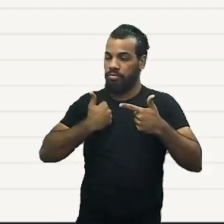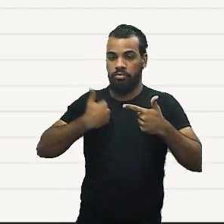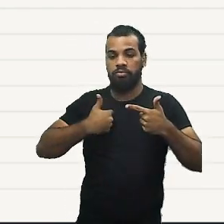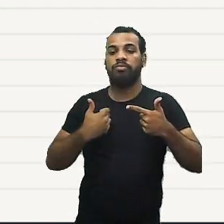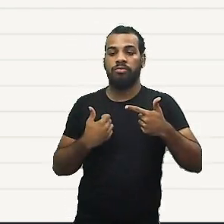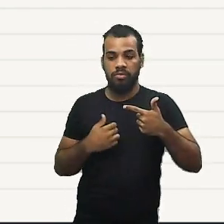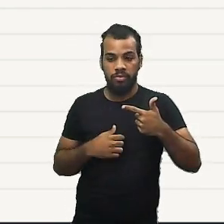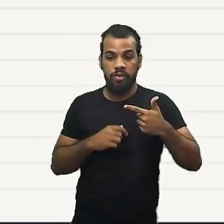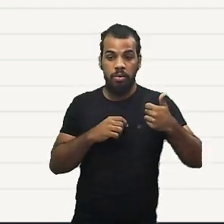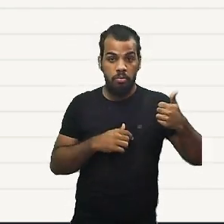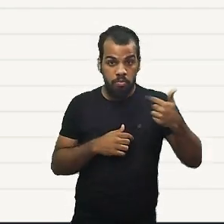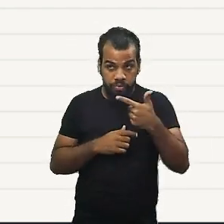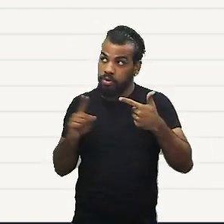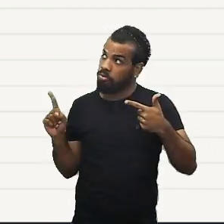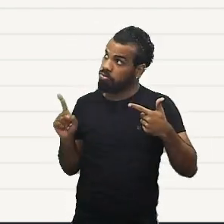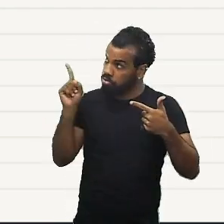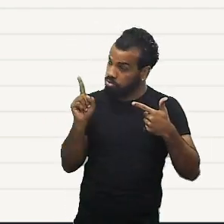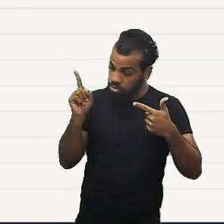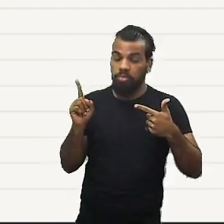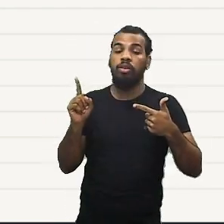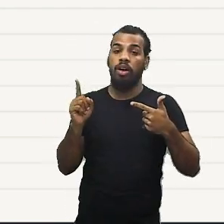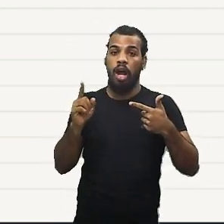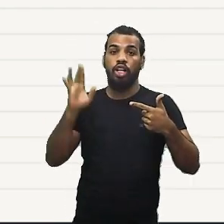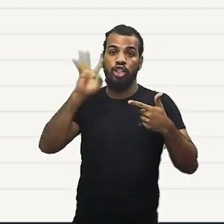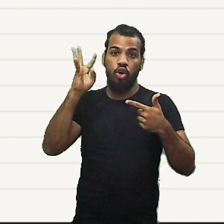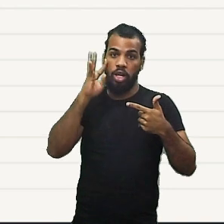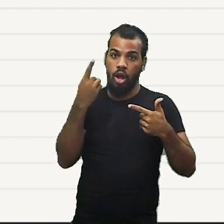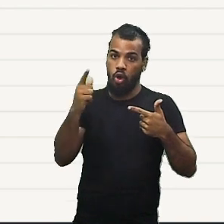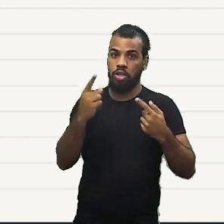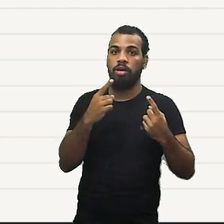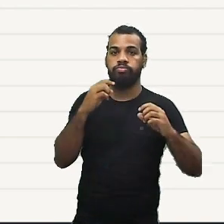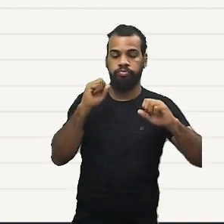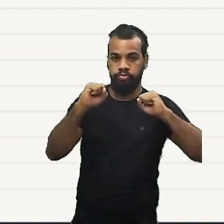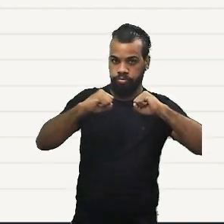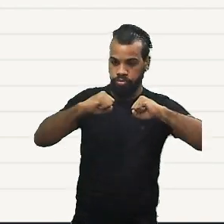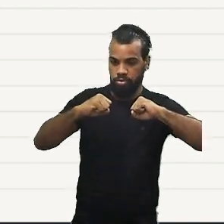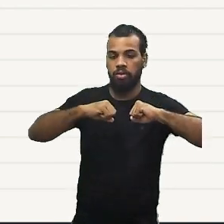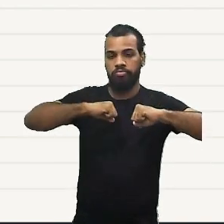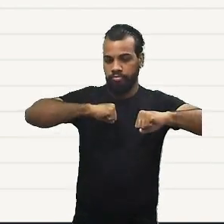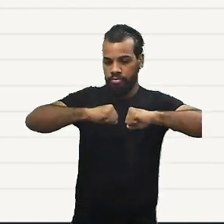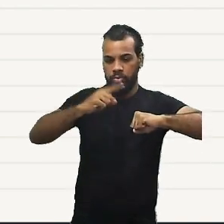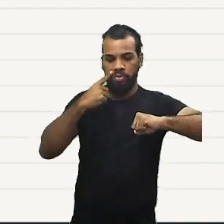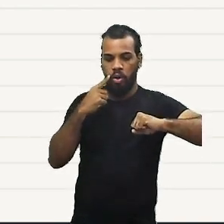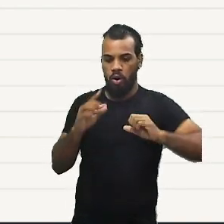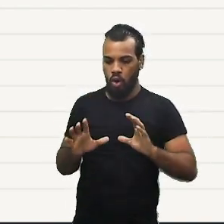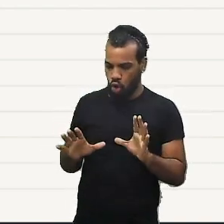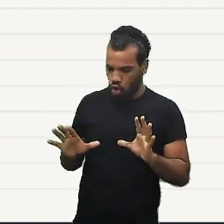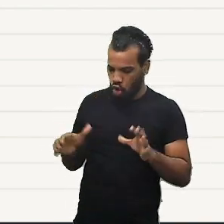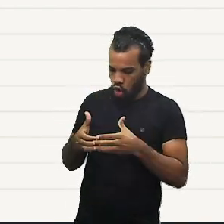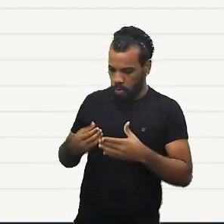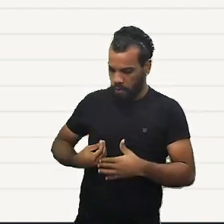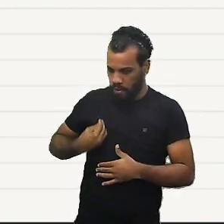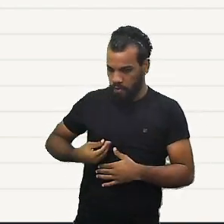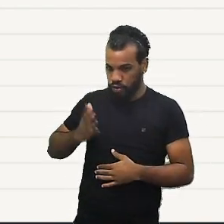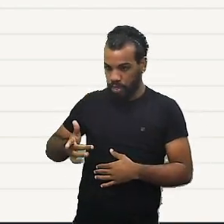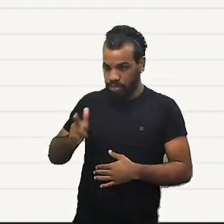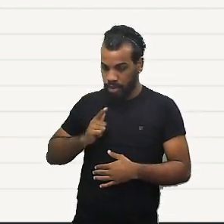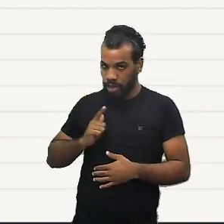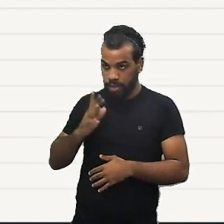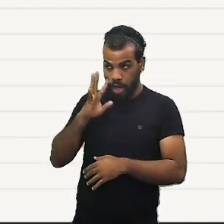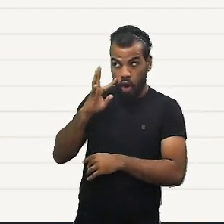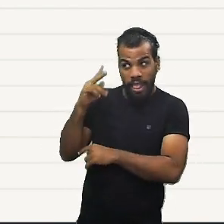exemplo, nessa teoria autotrófica vai ser assim. O primeiro grupo de ser vivo que você tem aqui, na